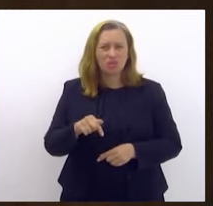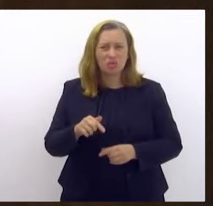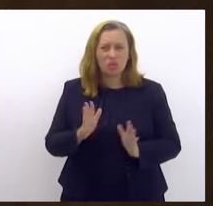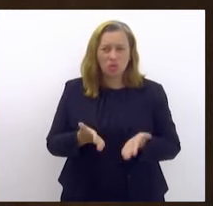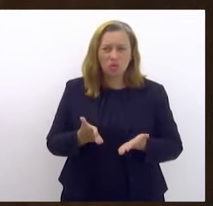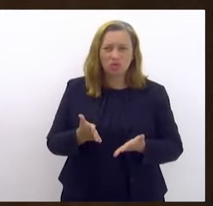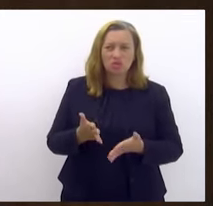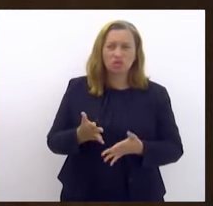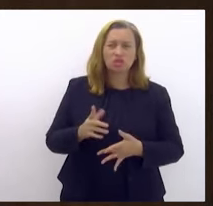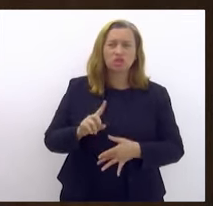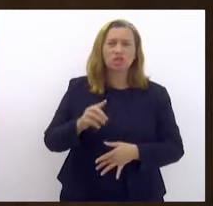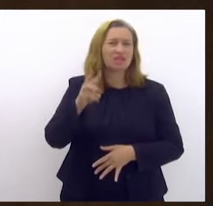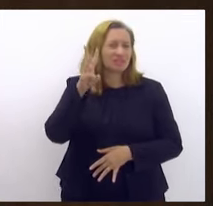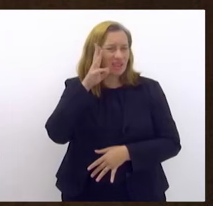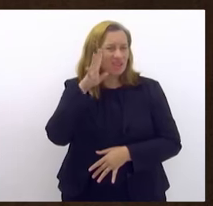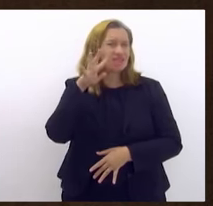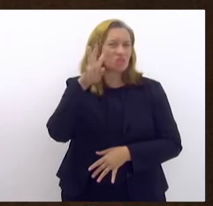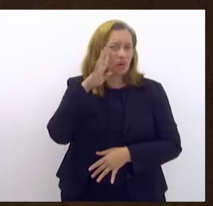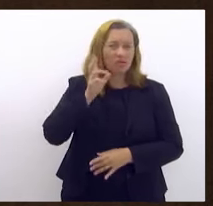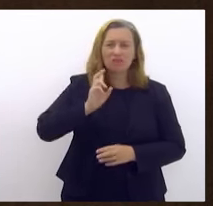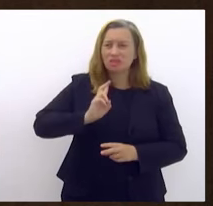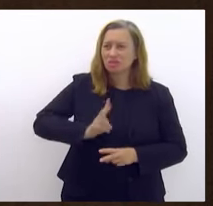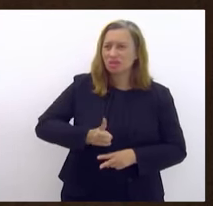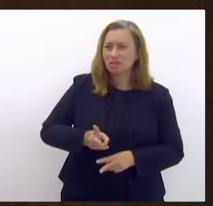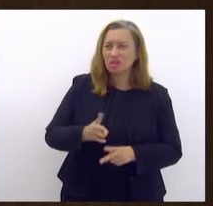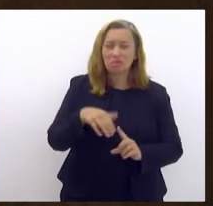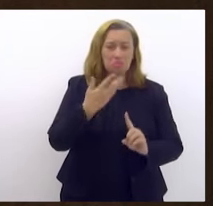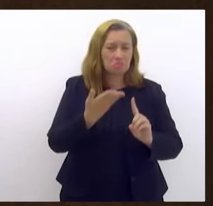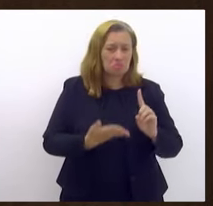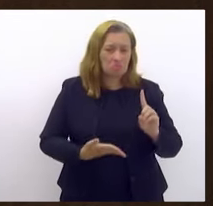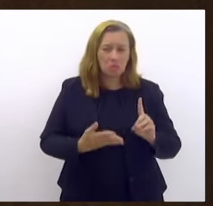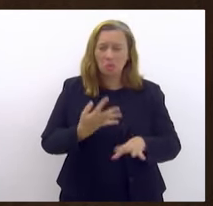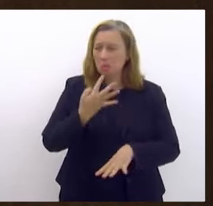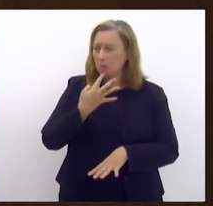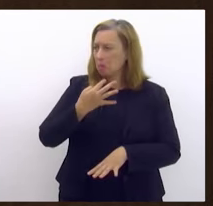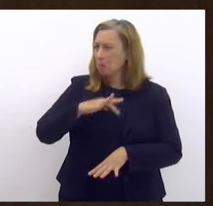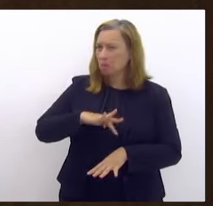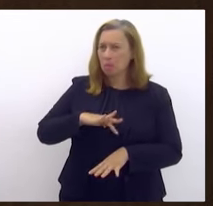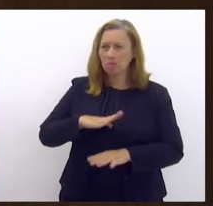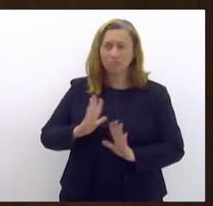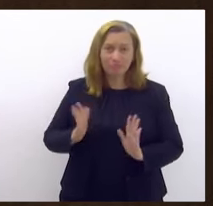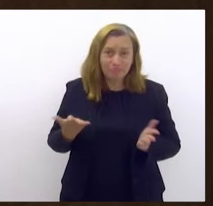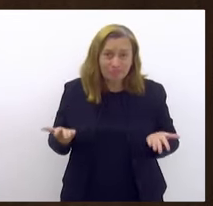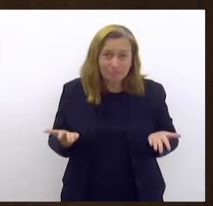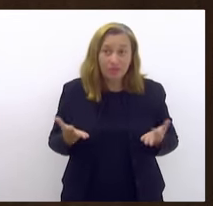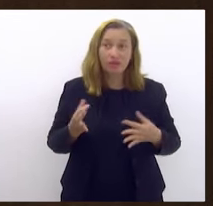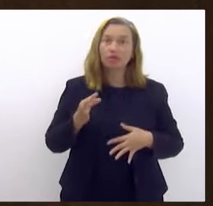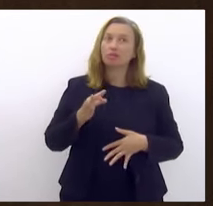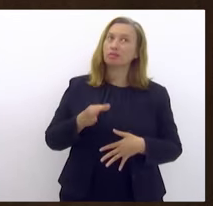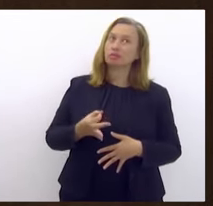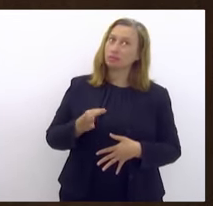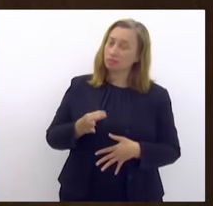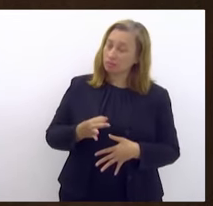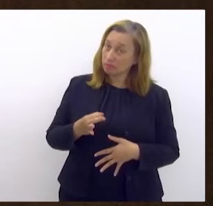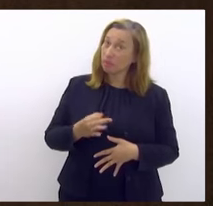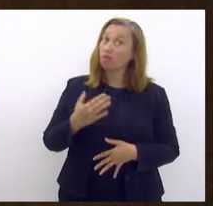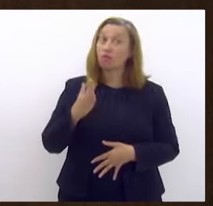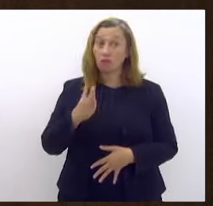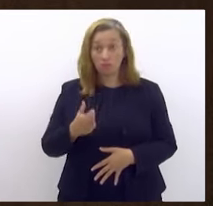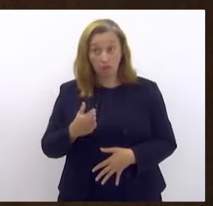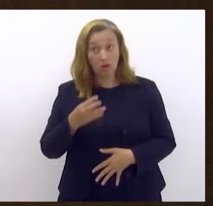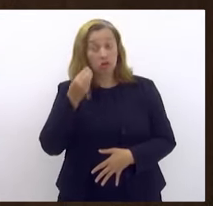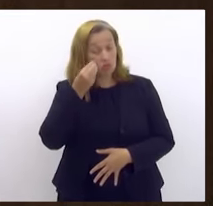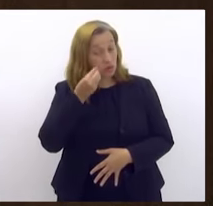outra, e na outra, medalhas para pessoas que nós não conhecemos. Eventualmente, nós já passamos por isso,